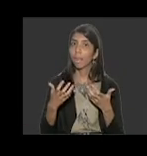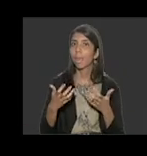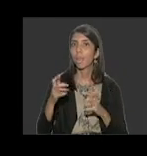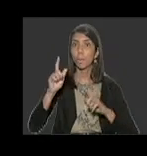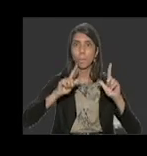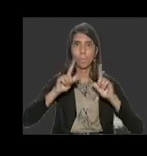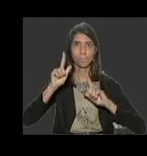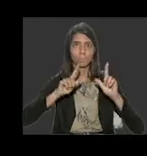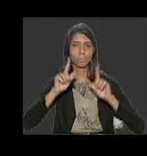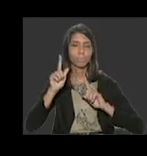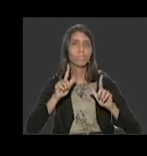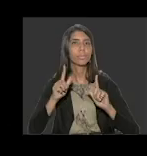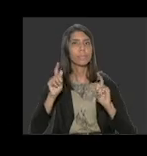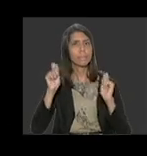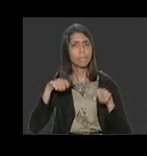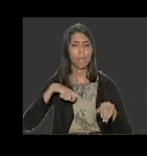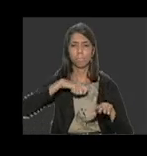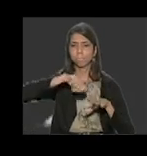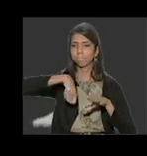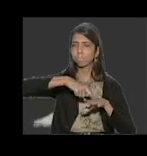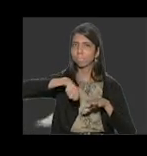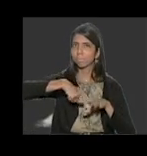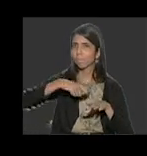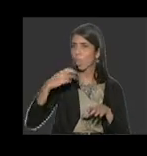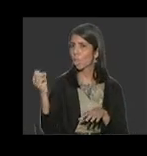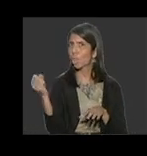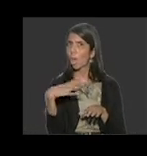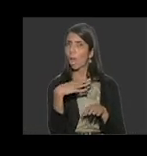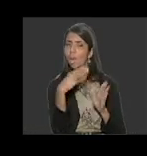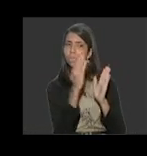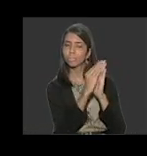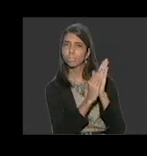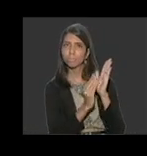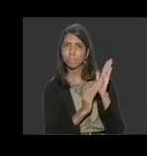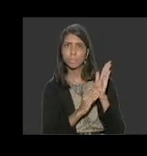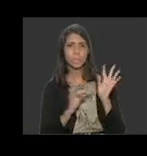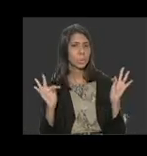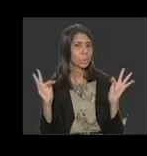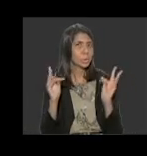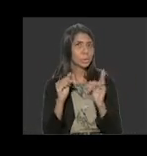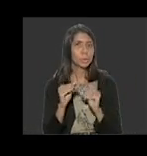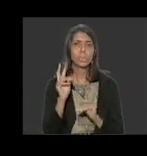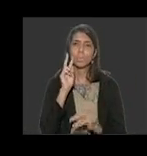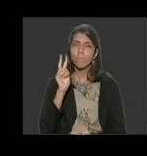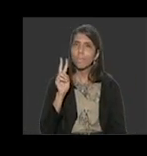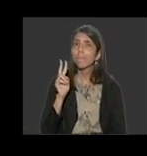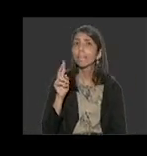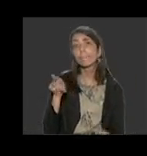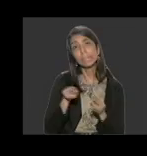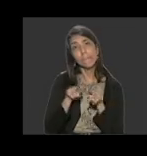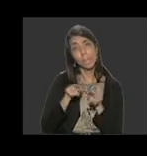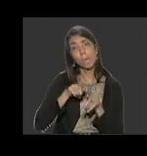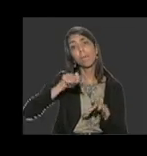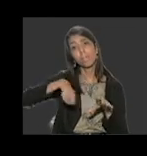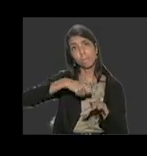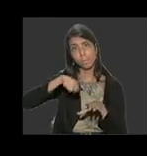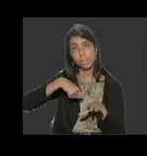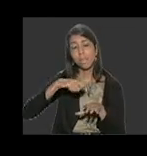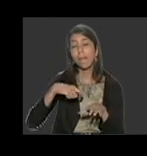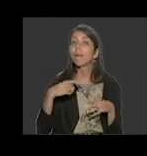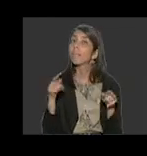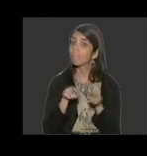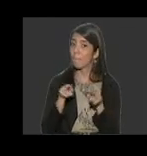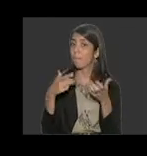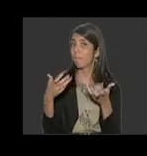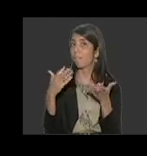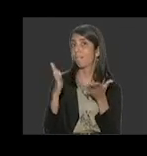eu quero ter um programa de TV que eu possa cozinhar e fazer novas receitas para todo mundo ver minhas receitas e também cozinhar. Aí